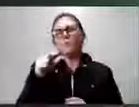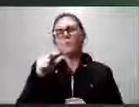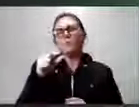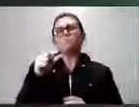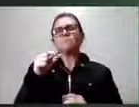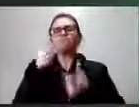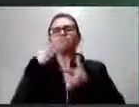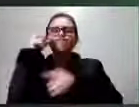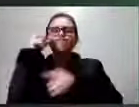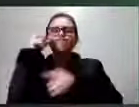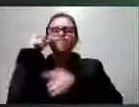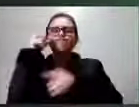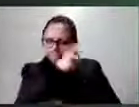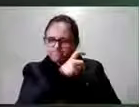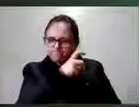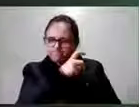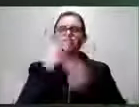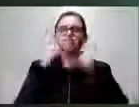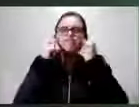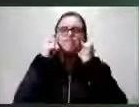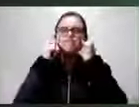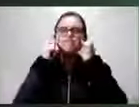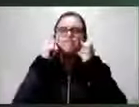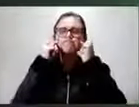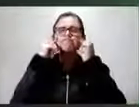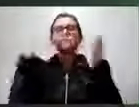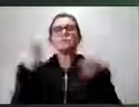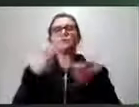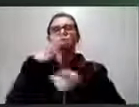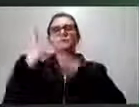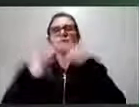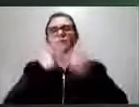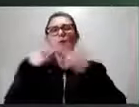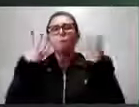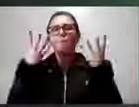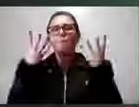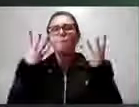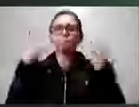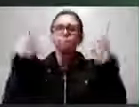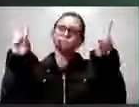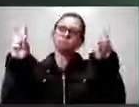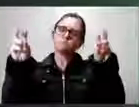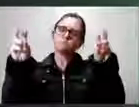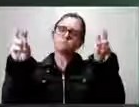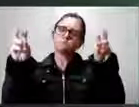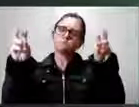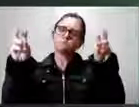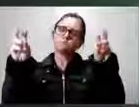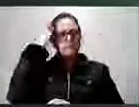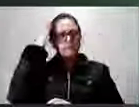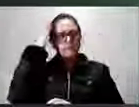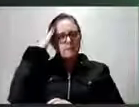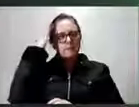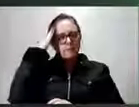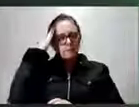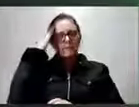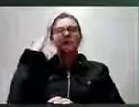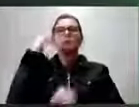transtornos temporomandibulares. Aqui já se falou bastante desse assunto. Nós sabemos que esses